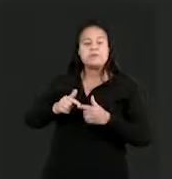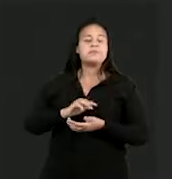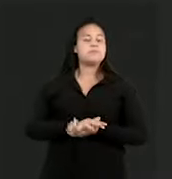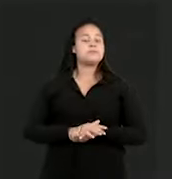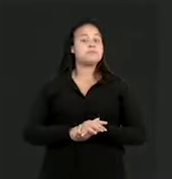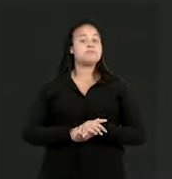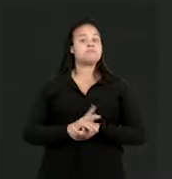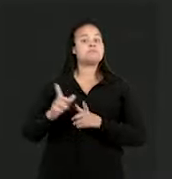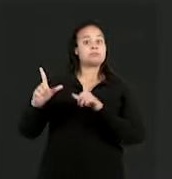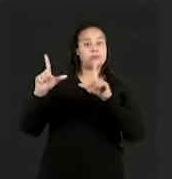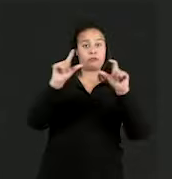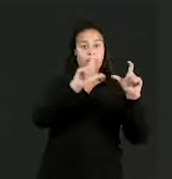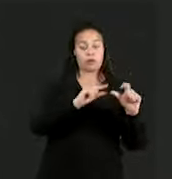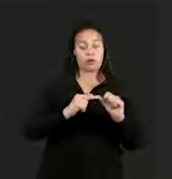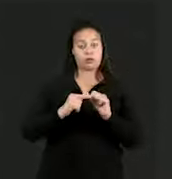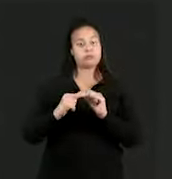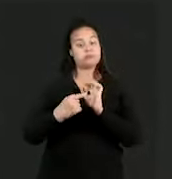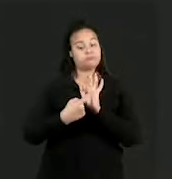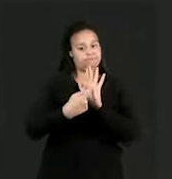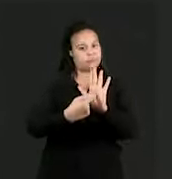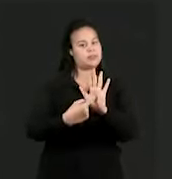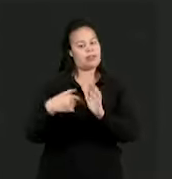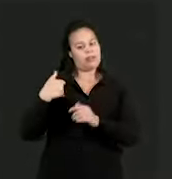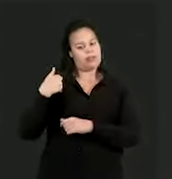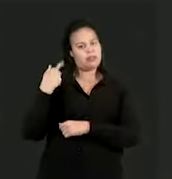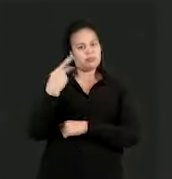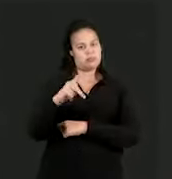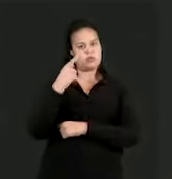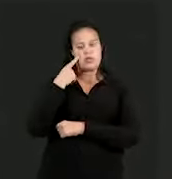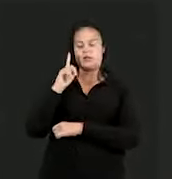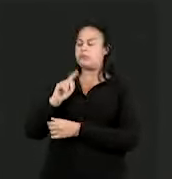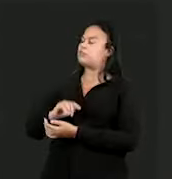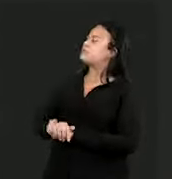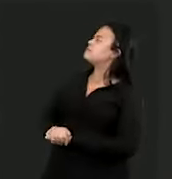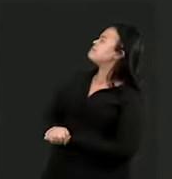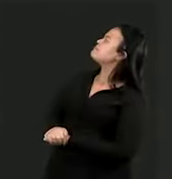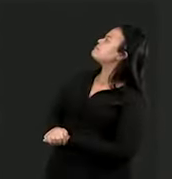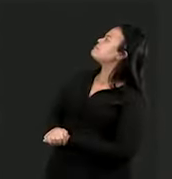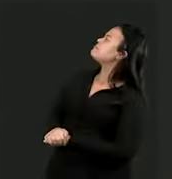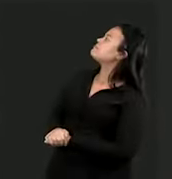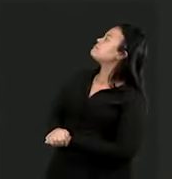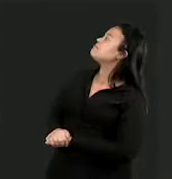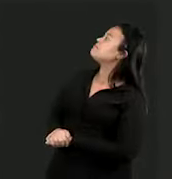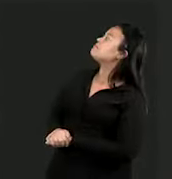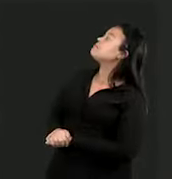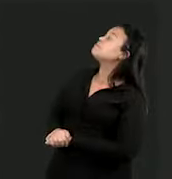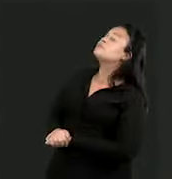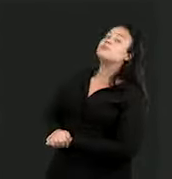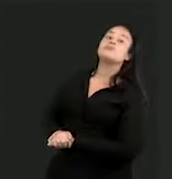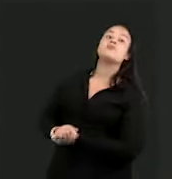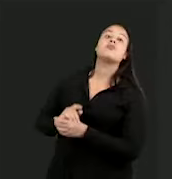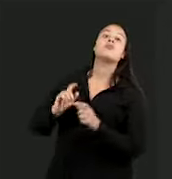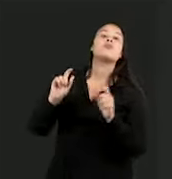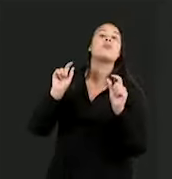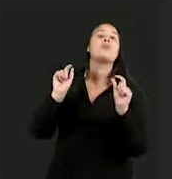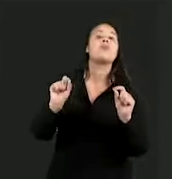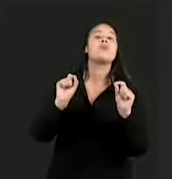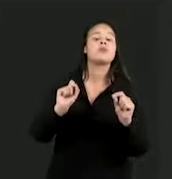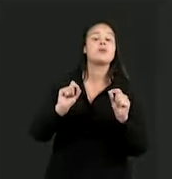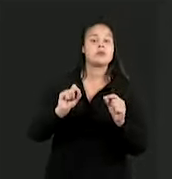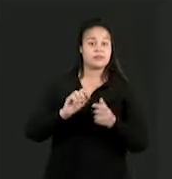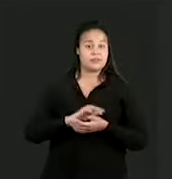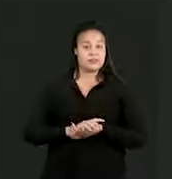para vocês pela idade de vocês também, né? Isso aqui são judeus na rampa de seleção